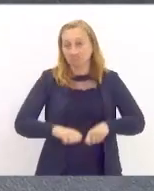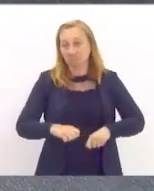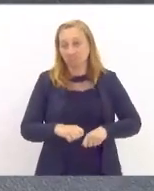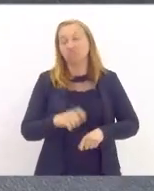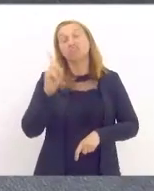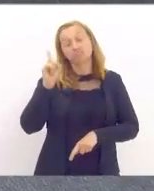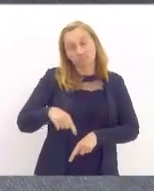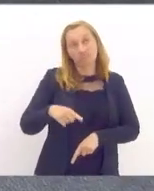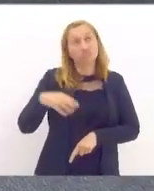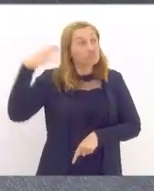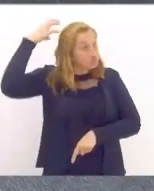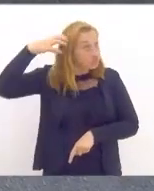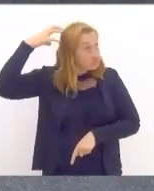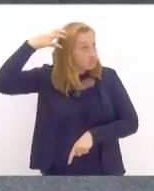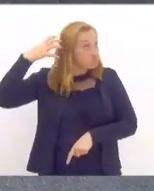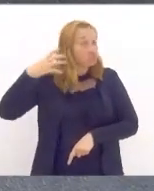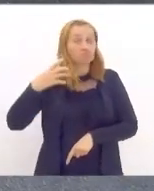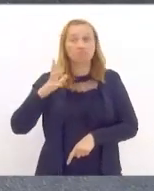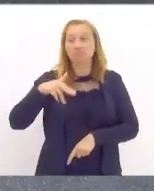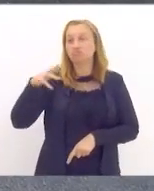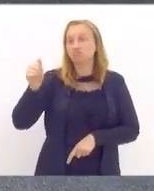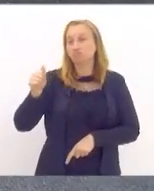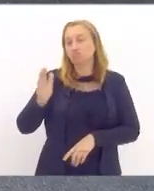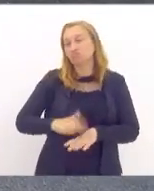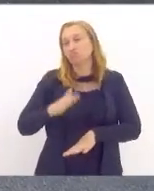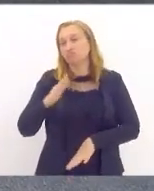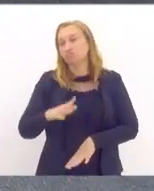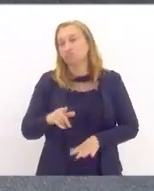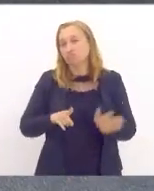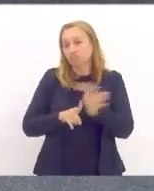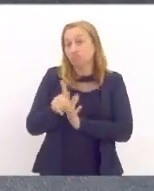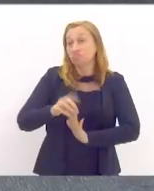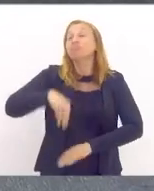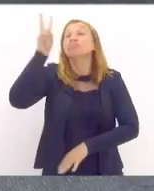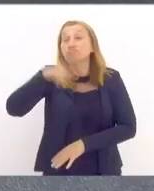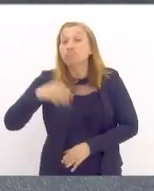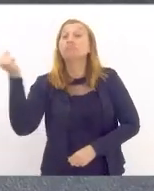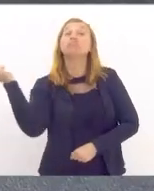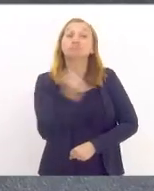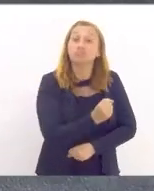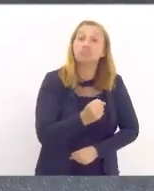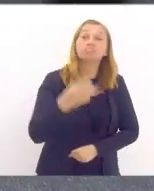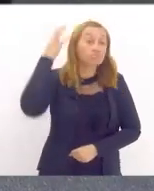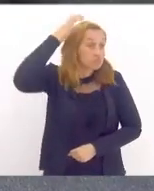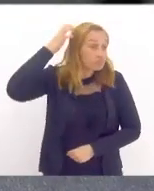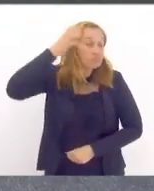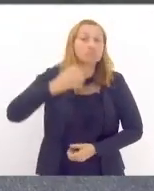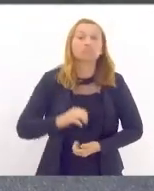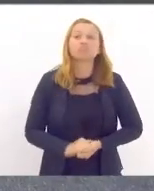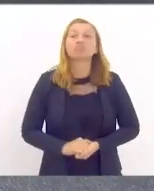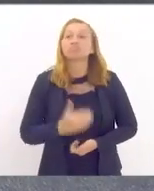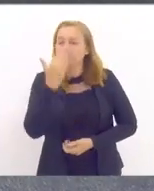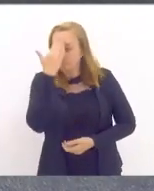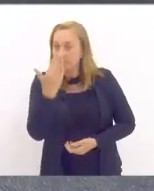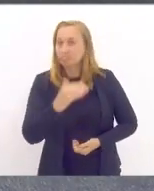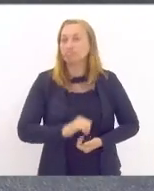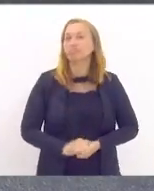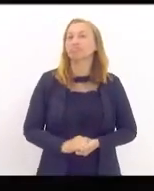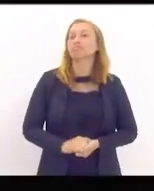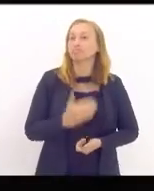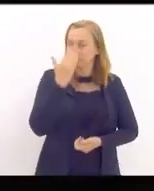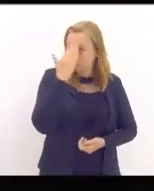que é Marielle Franco e aqui nunca é demais perguntar quem mandou matar mariely obrigada